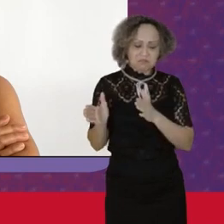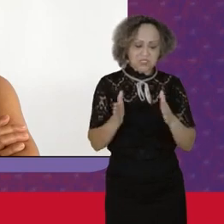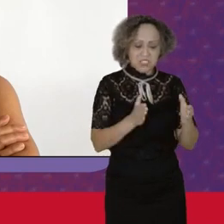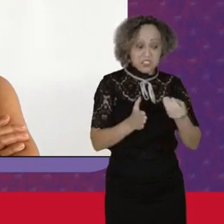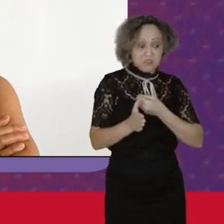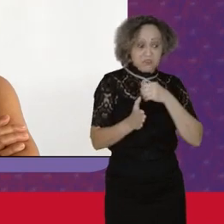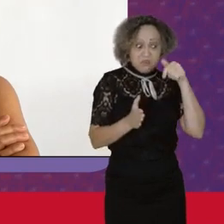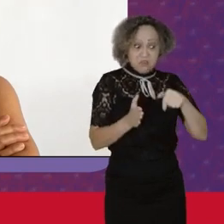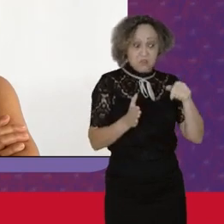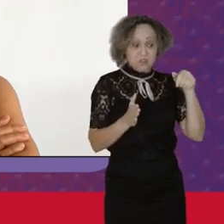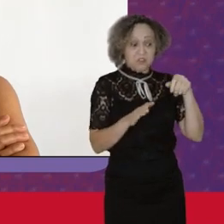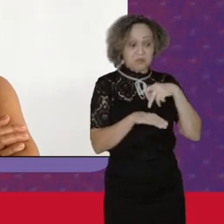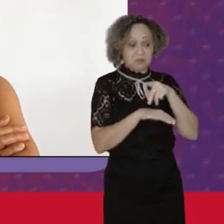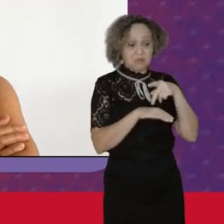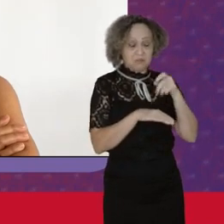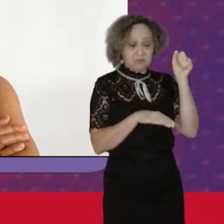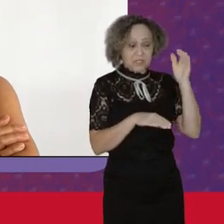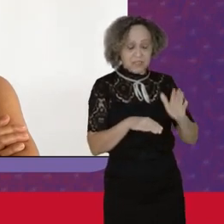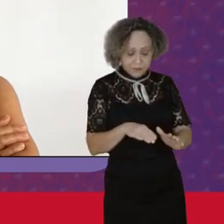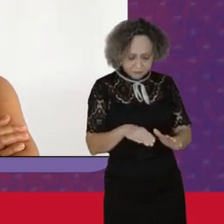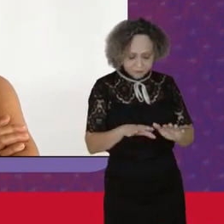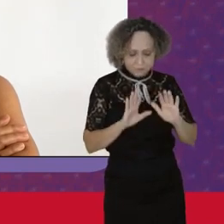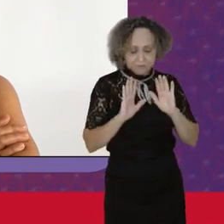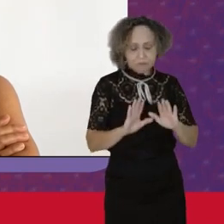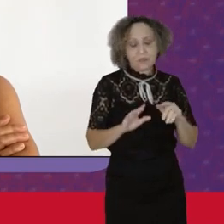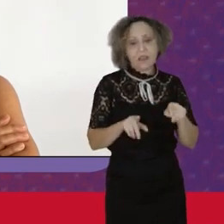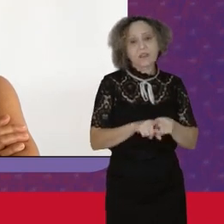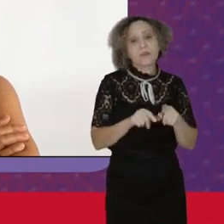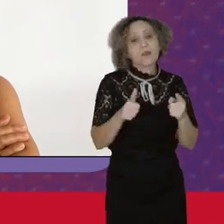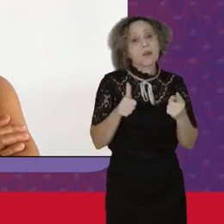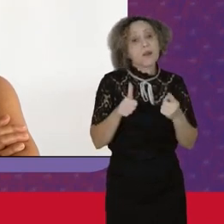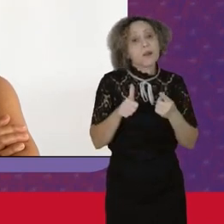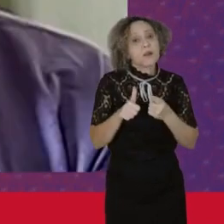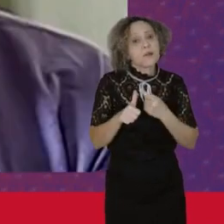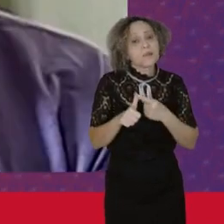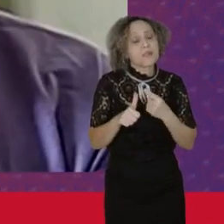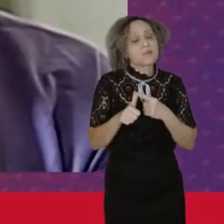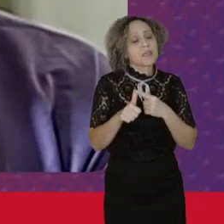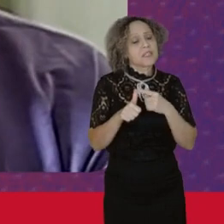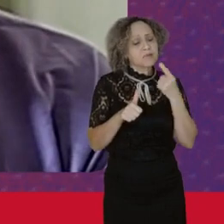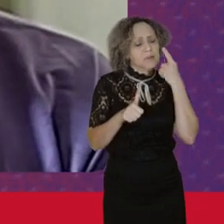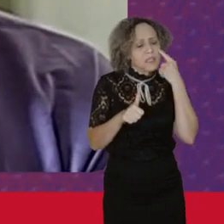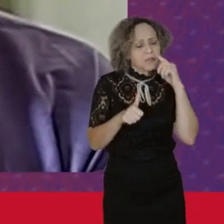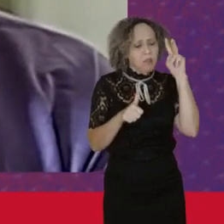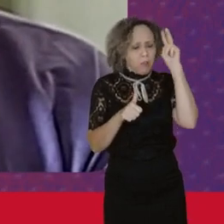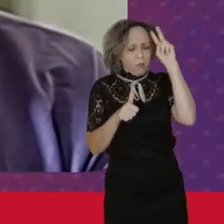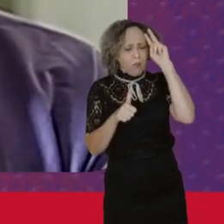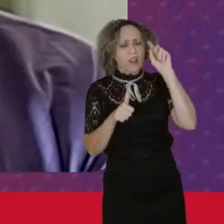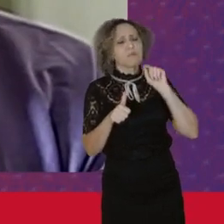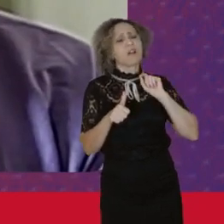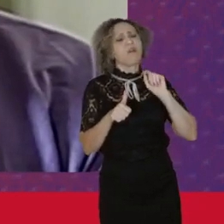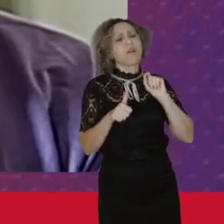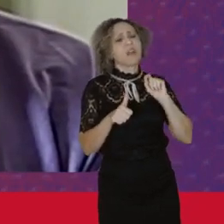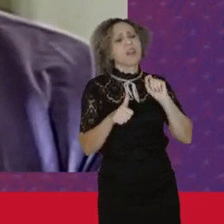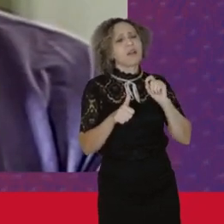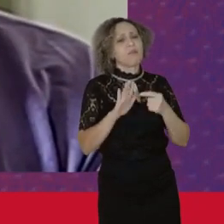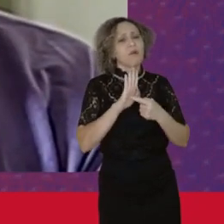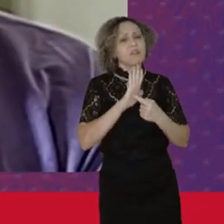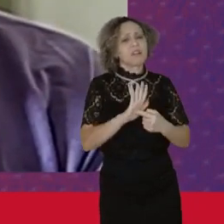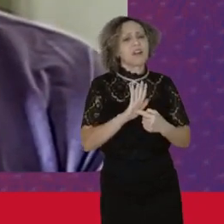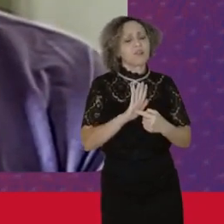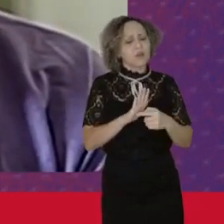país. Eu queria também, né, primeiro, fazer esse resgate, né, e mostrar o quanto